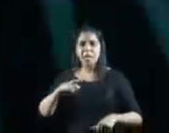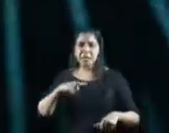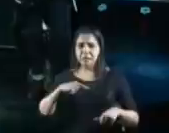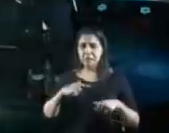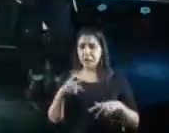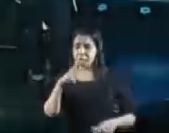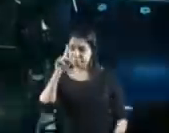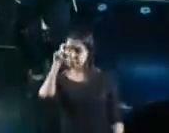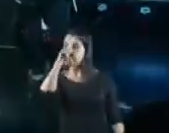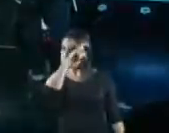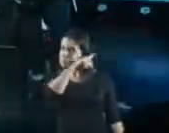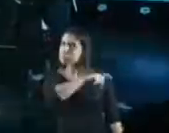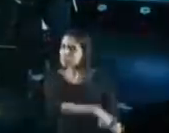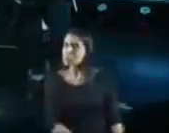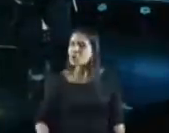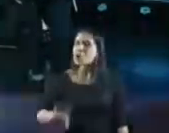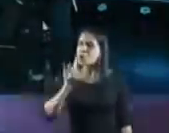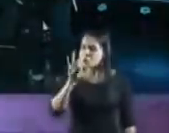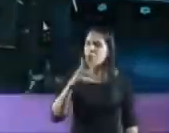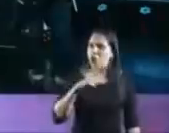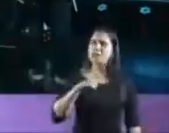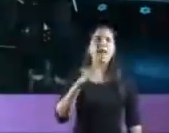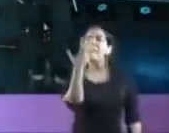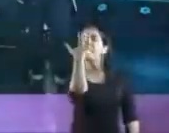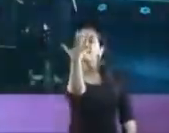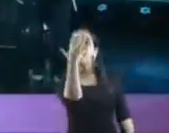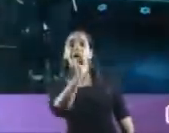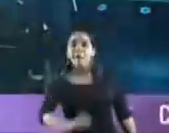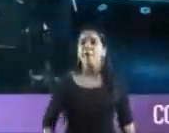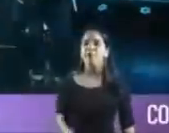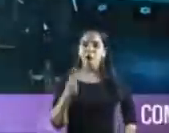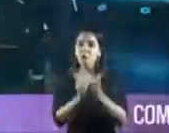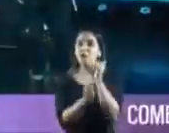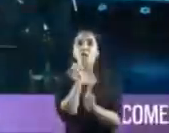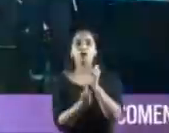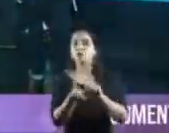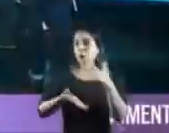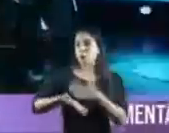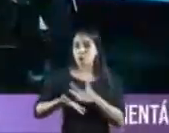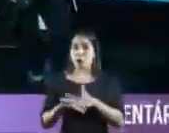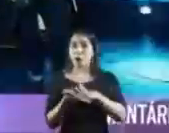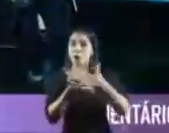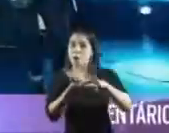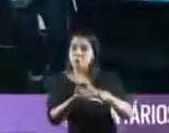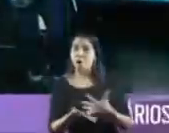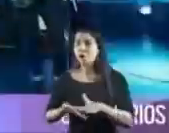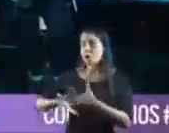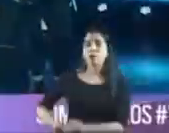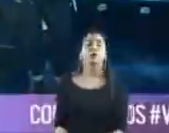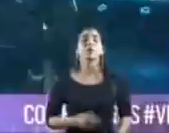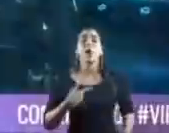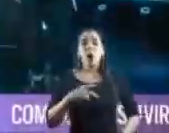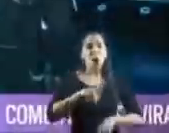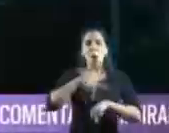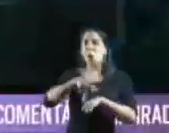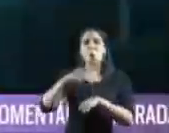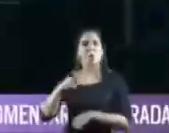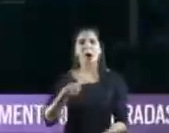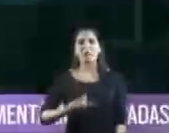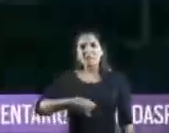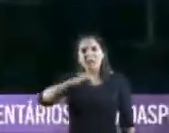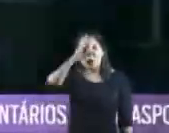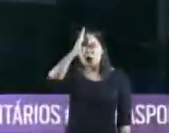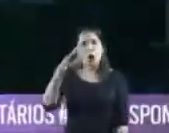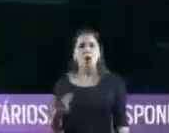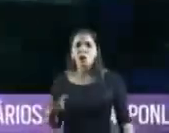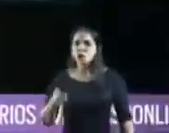bamba, que já tem carnaval, futebol e samba. Um país idiota, cheio